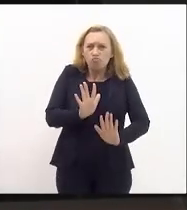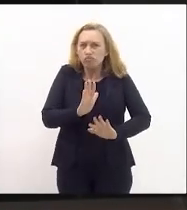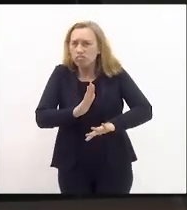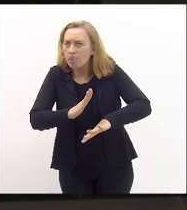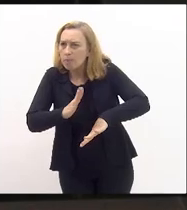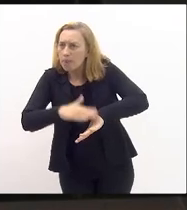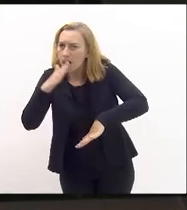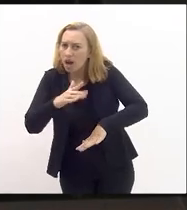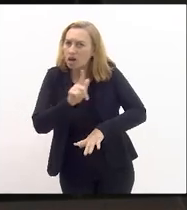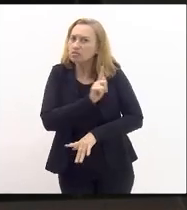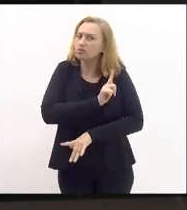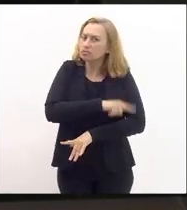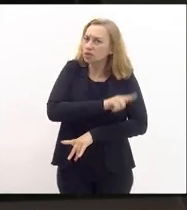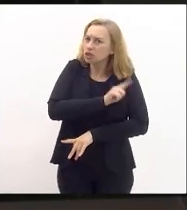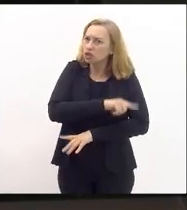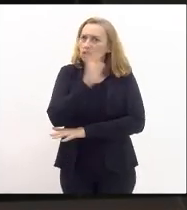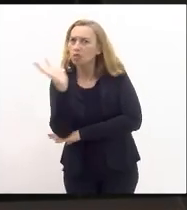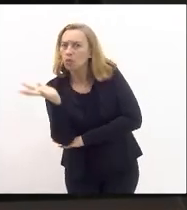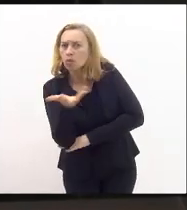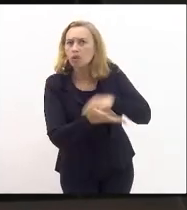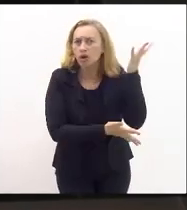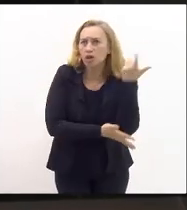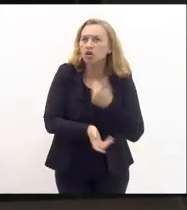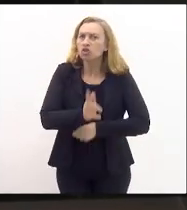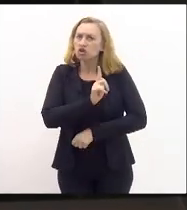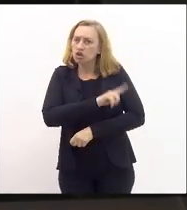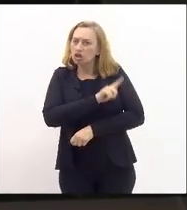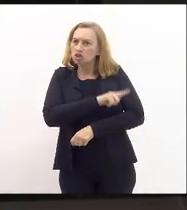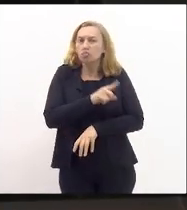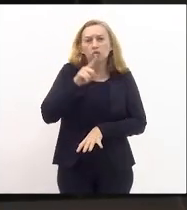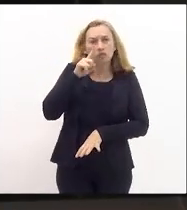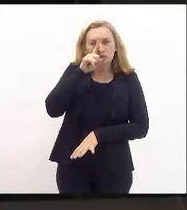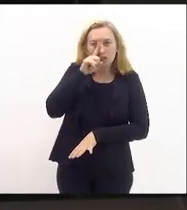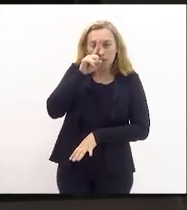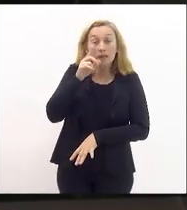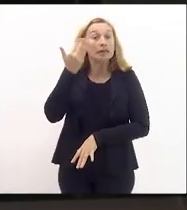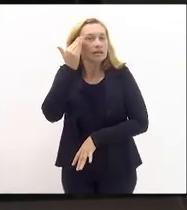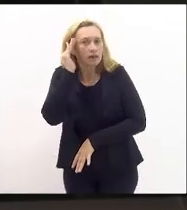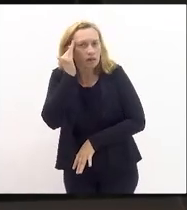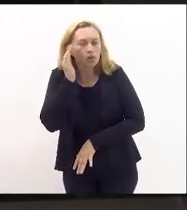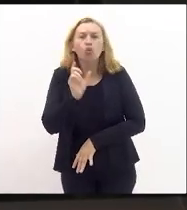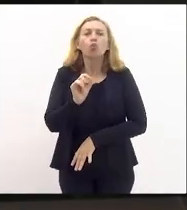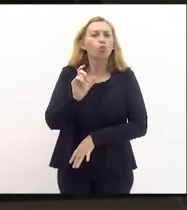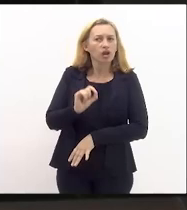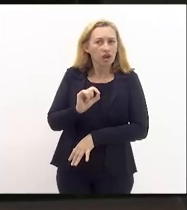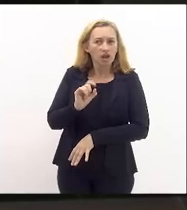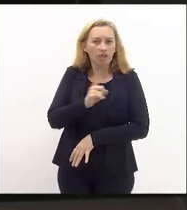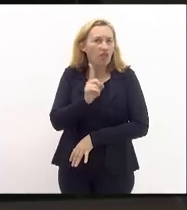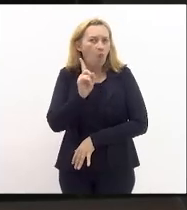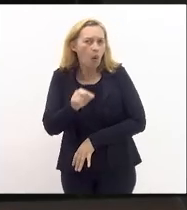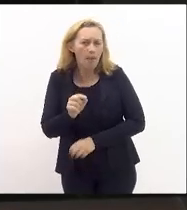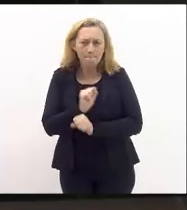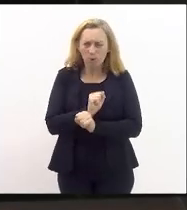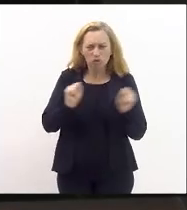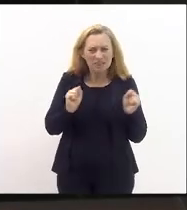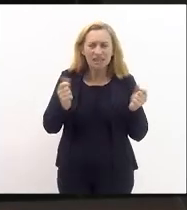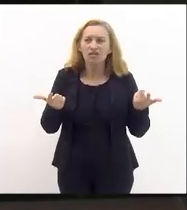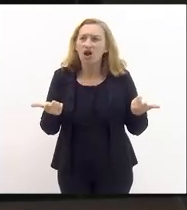com a gestão ambiental, com a gestão dos riscos, e entendendo que não é